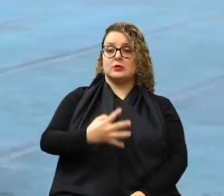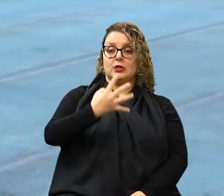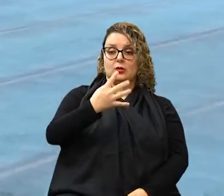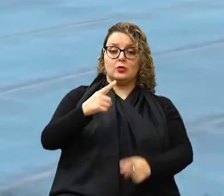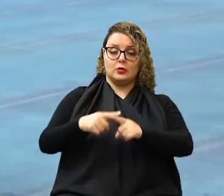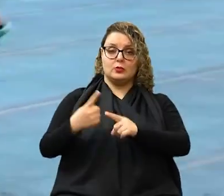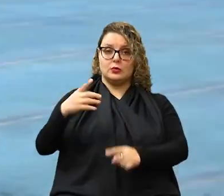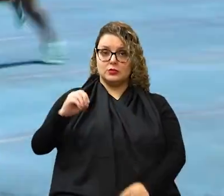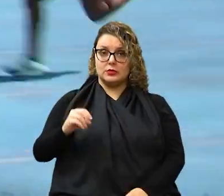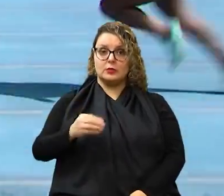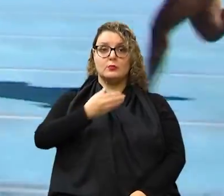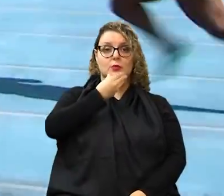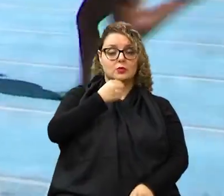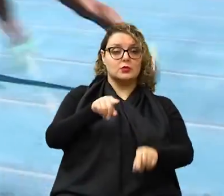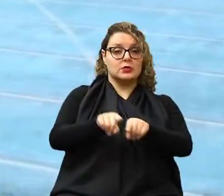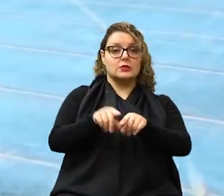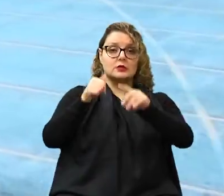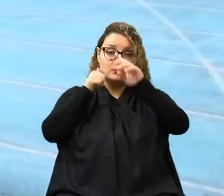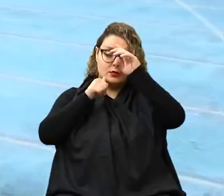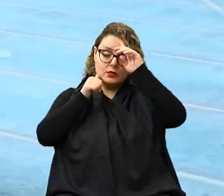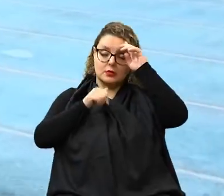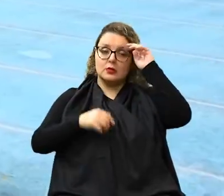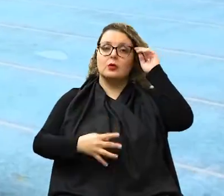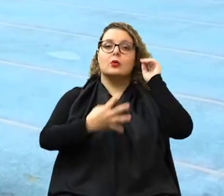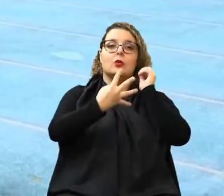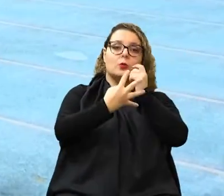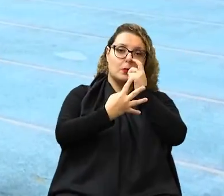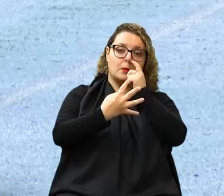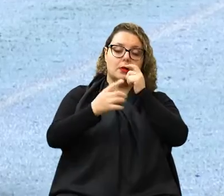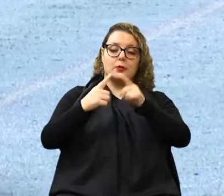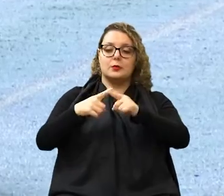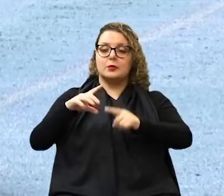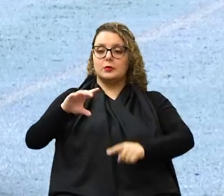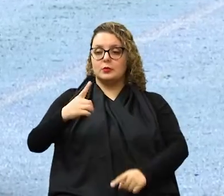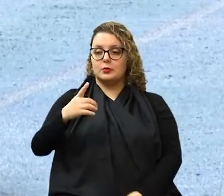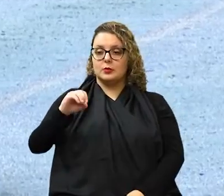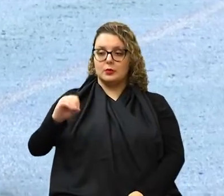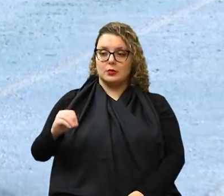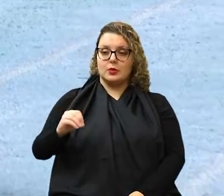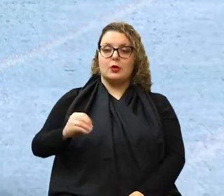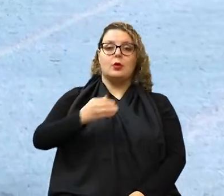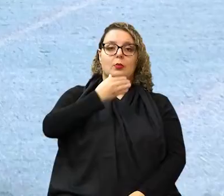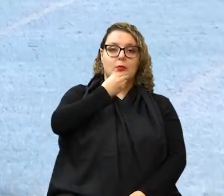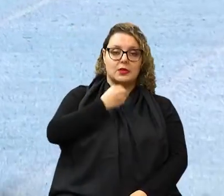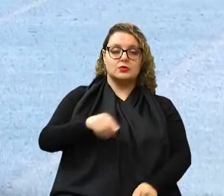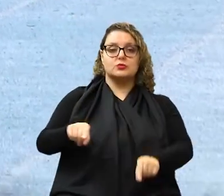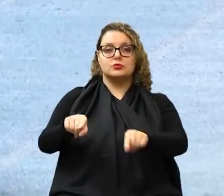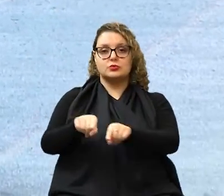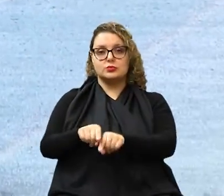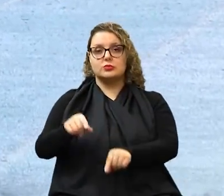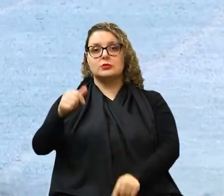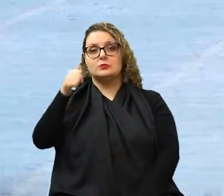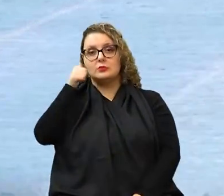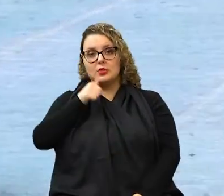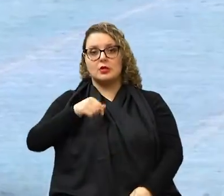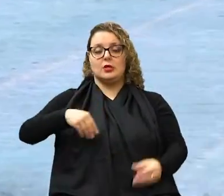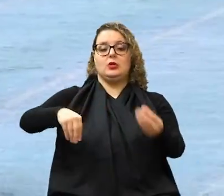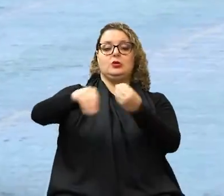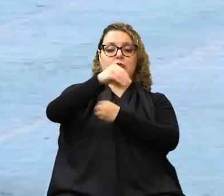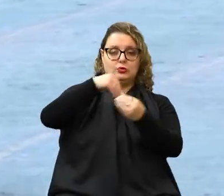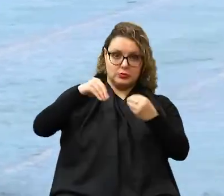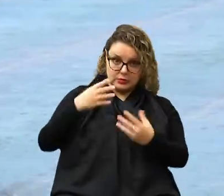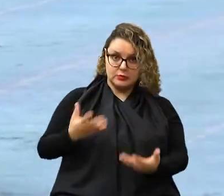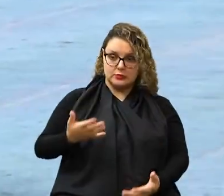temos 4x100 masculino e feminino, 4x400 masculino, feminino e misto. Então nós vamos ter o